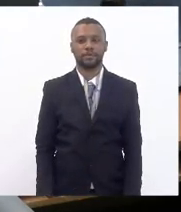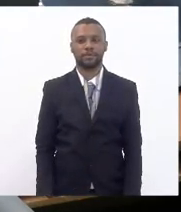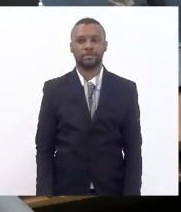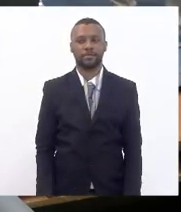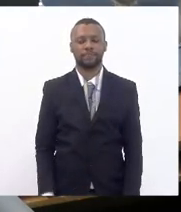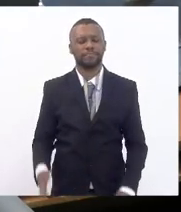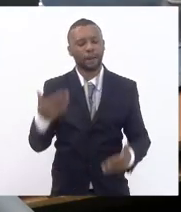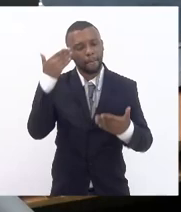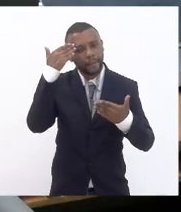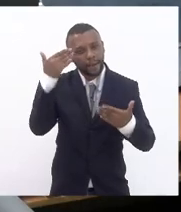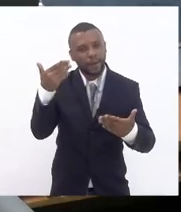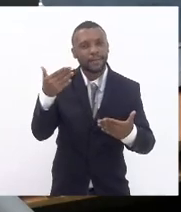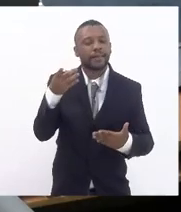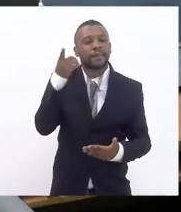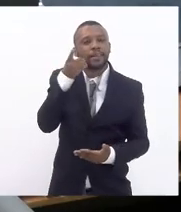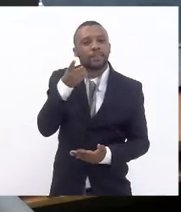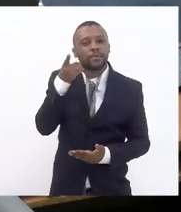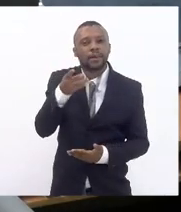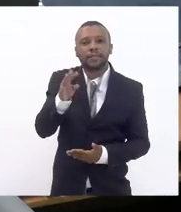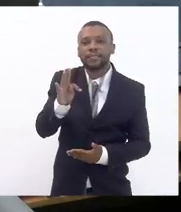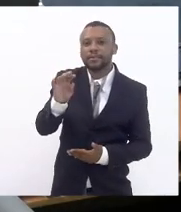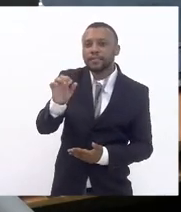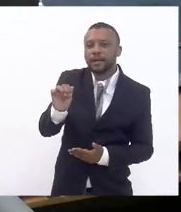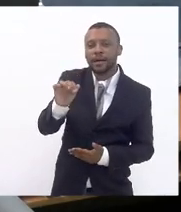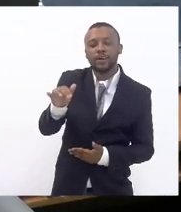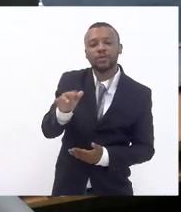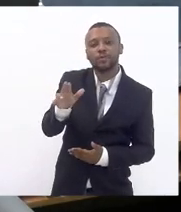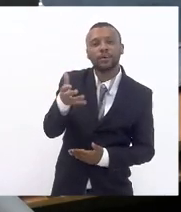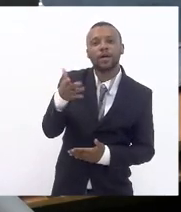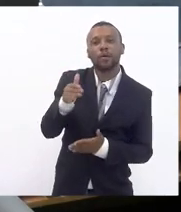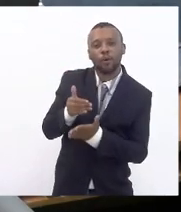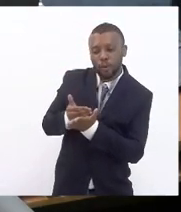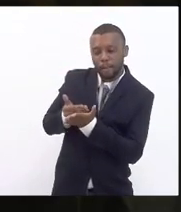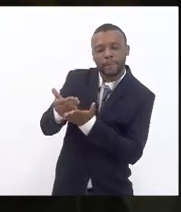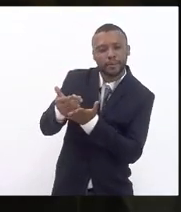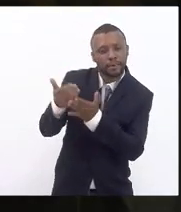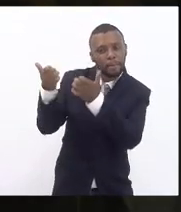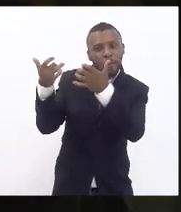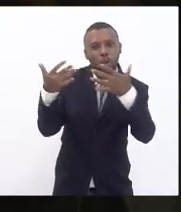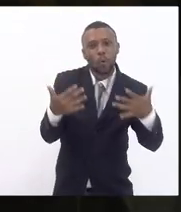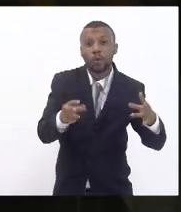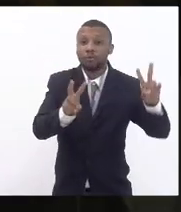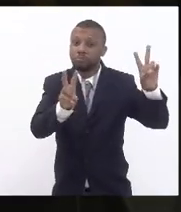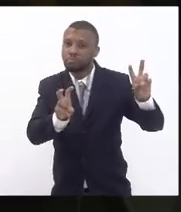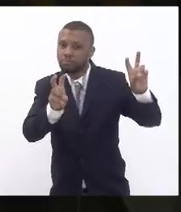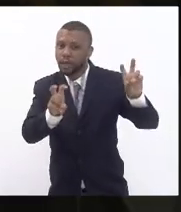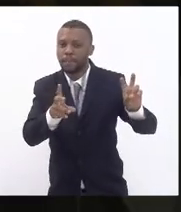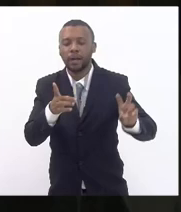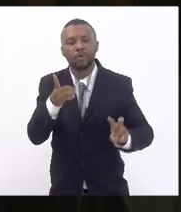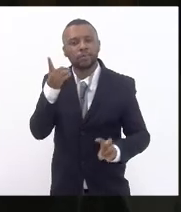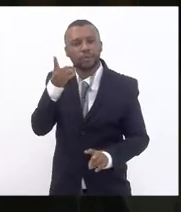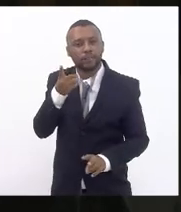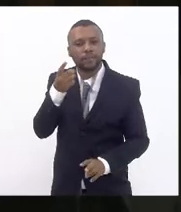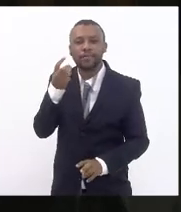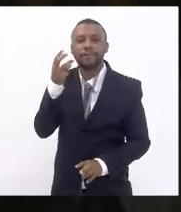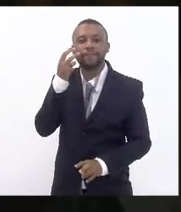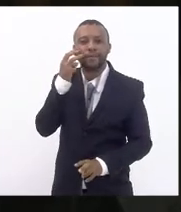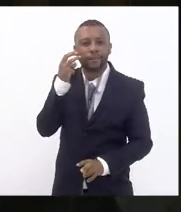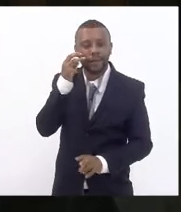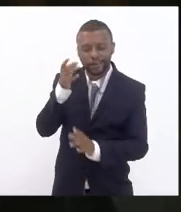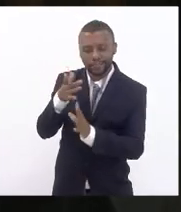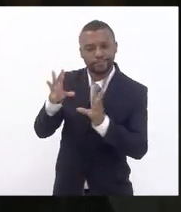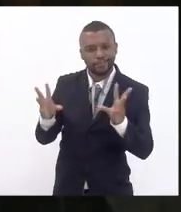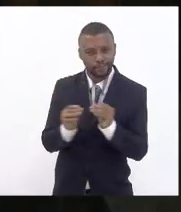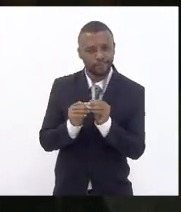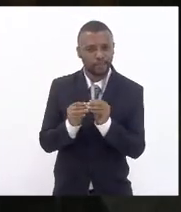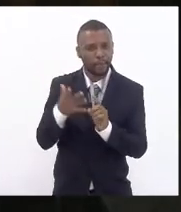Obrigado, deputada Tia Ju. Eu quero começar por esse tema que o deputado Waldeck concluiu a fala dele, destacando